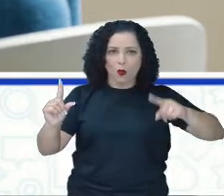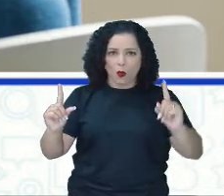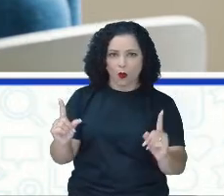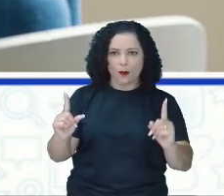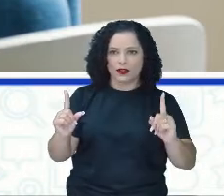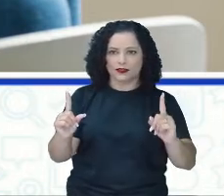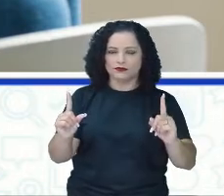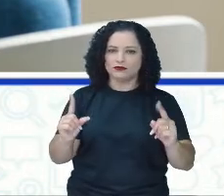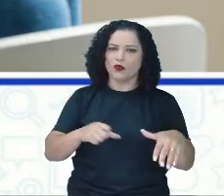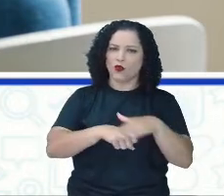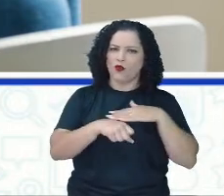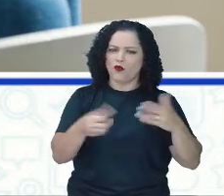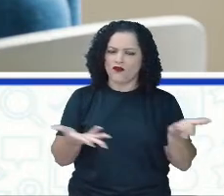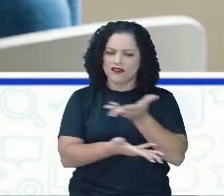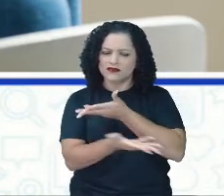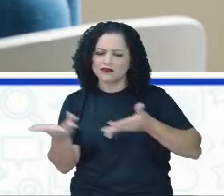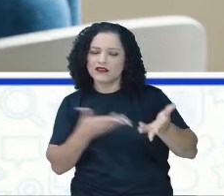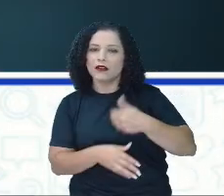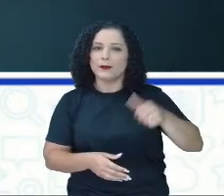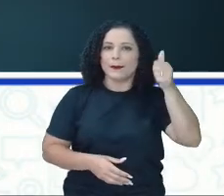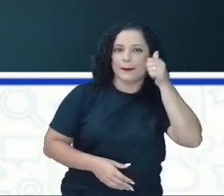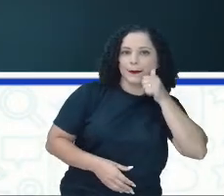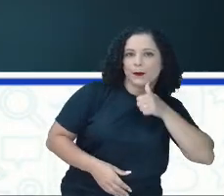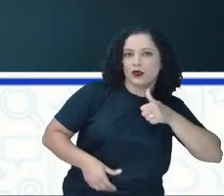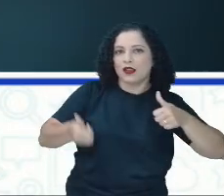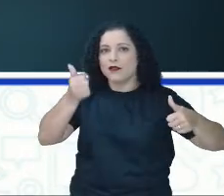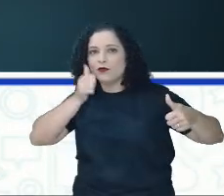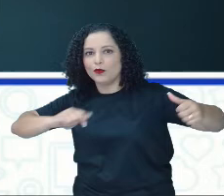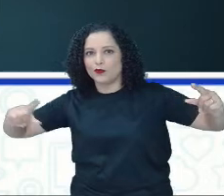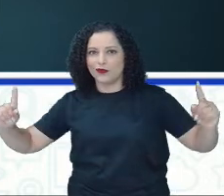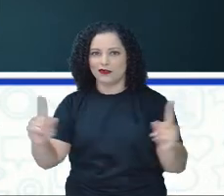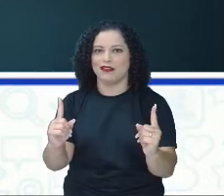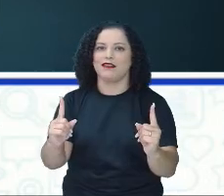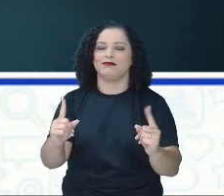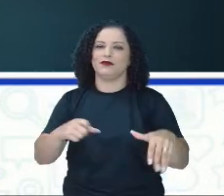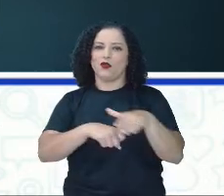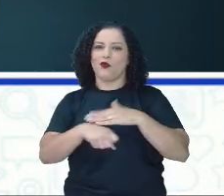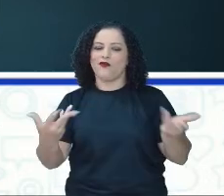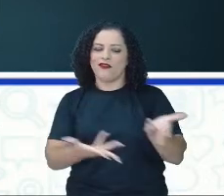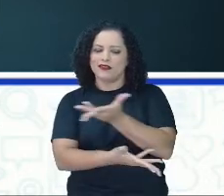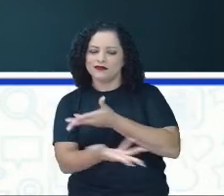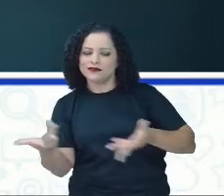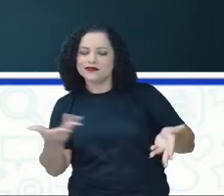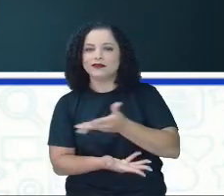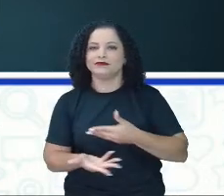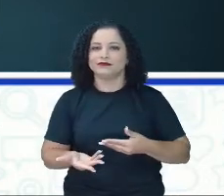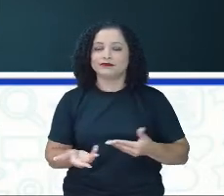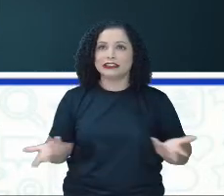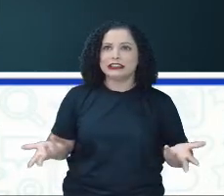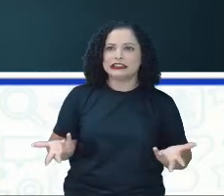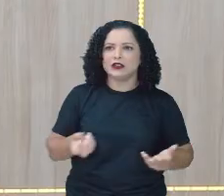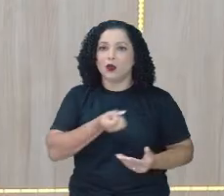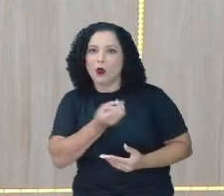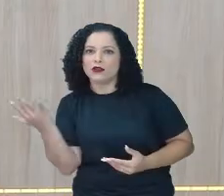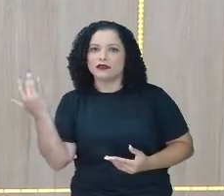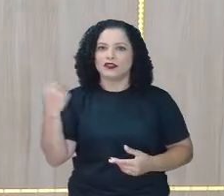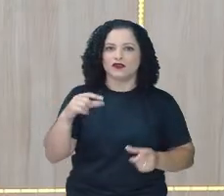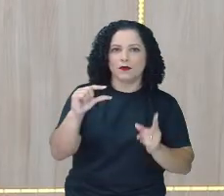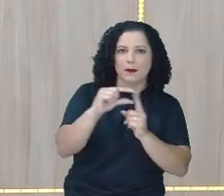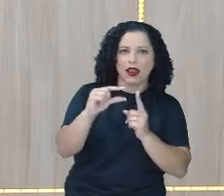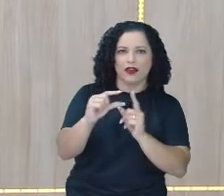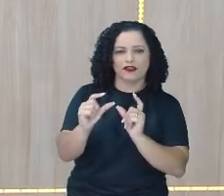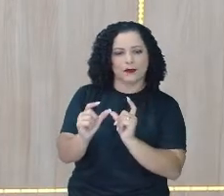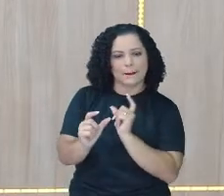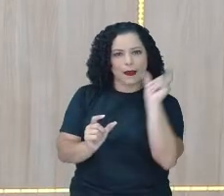mulher. O que é que a gente vai abordar em relação a isso? É que a gente fala muitas palavras por dia, a gente não tem noção de quantas palavras